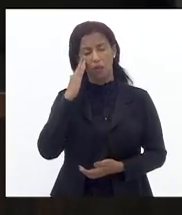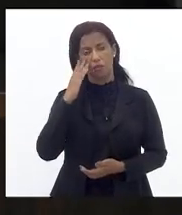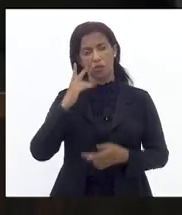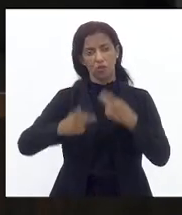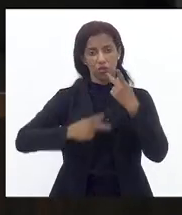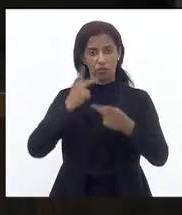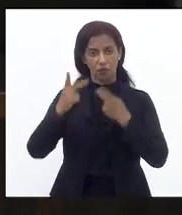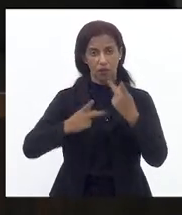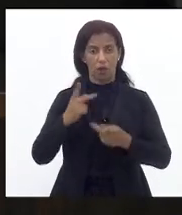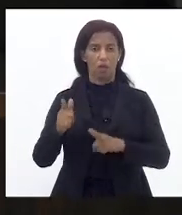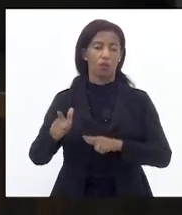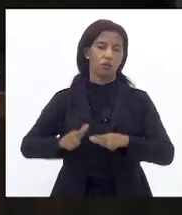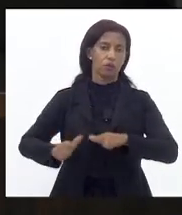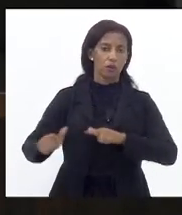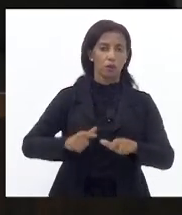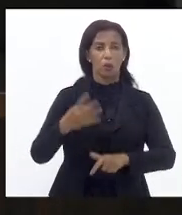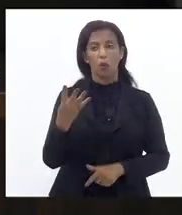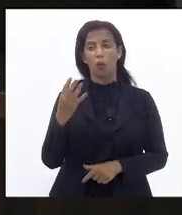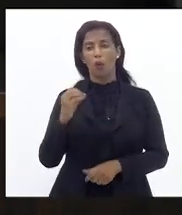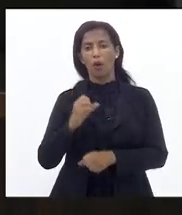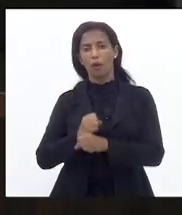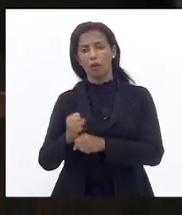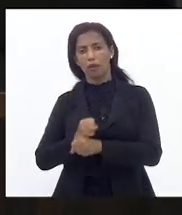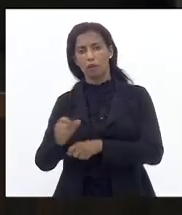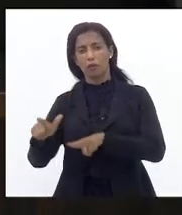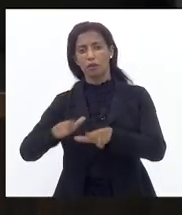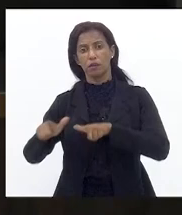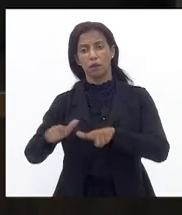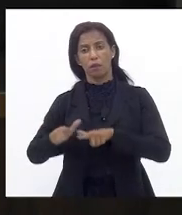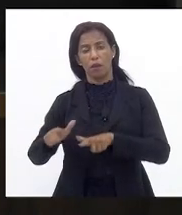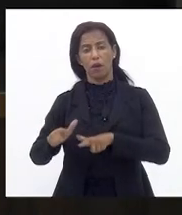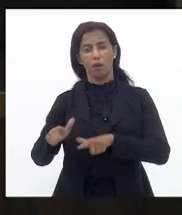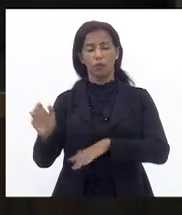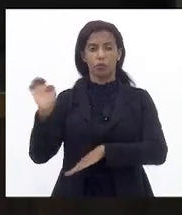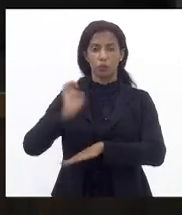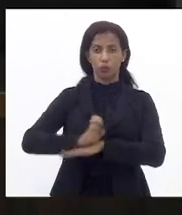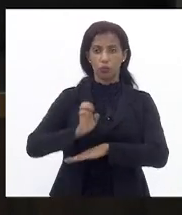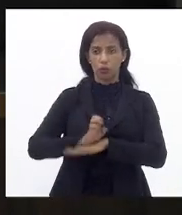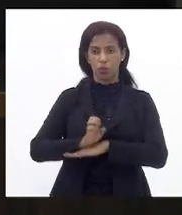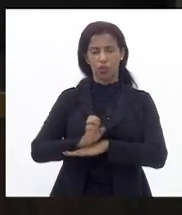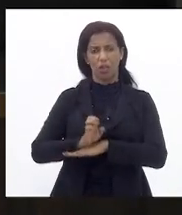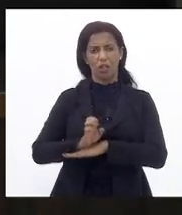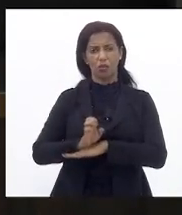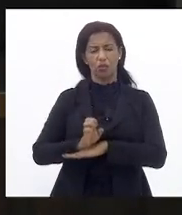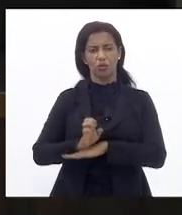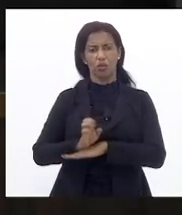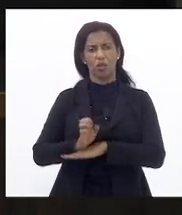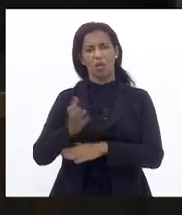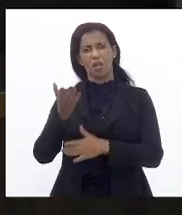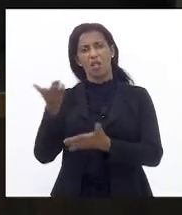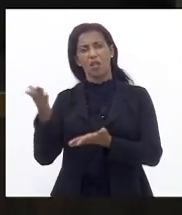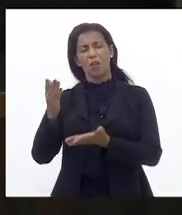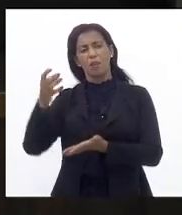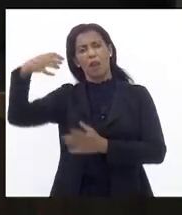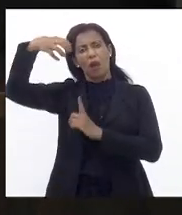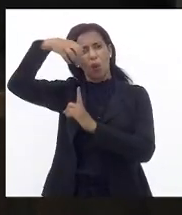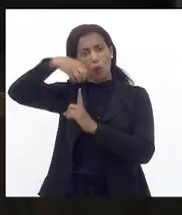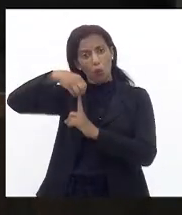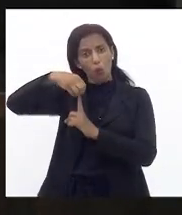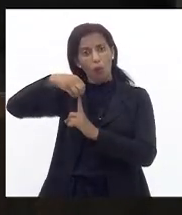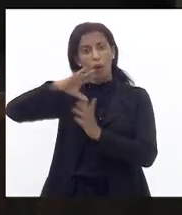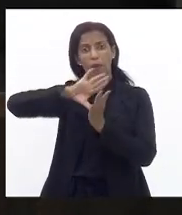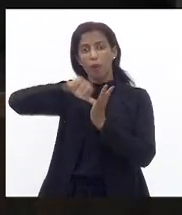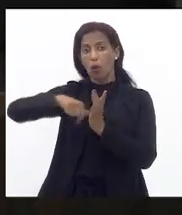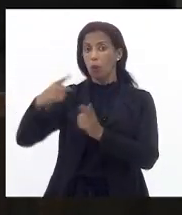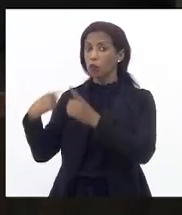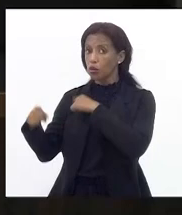à luta dos Servidores que há 40 anos servem o estado e que foram desmanteladas pela culpa EA roubalheira de outro mas